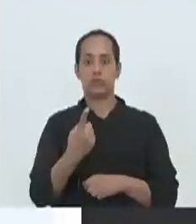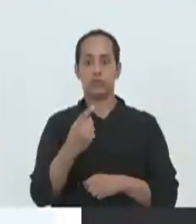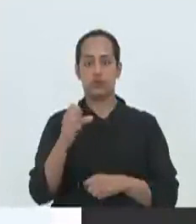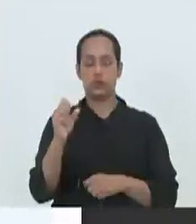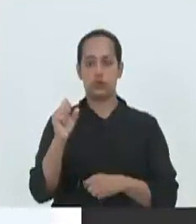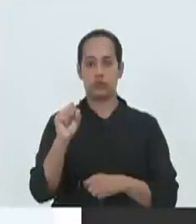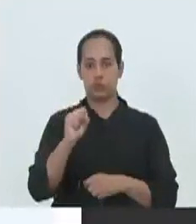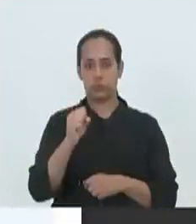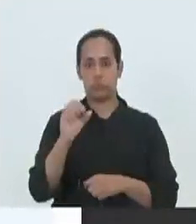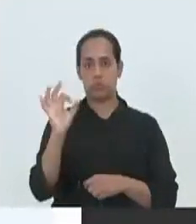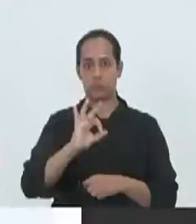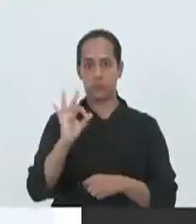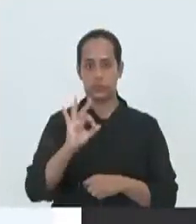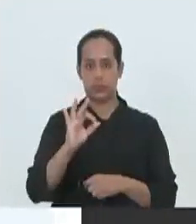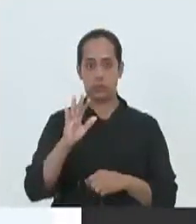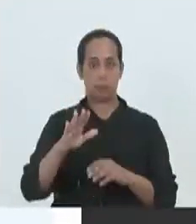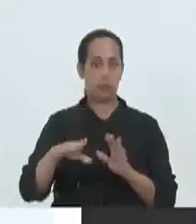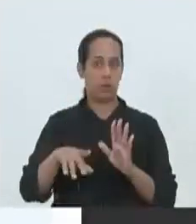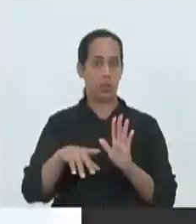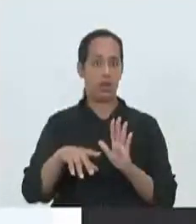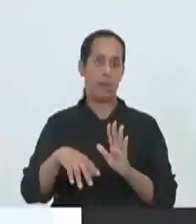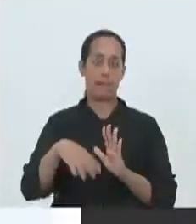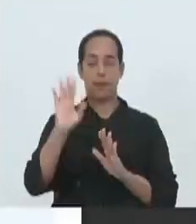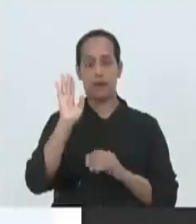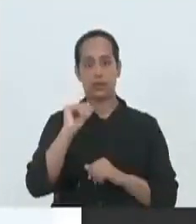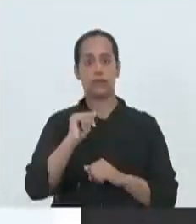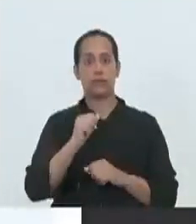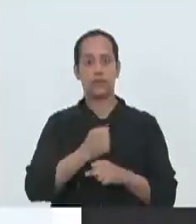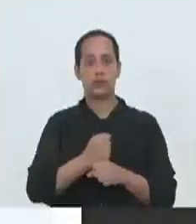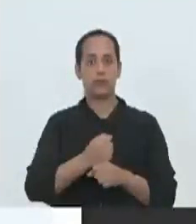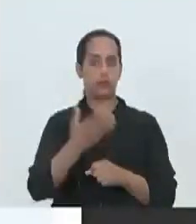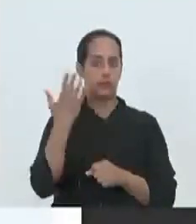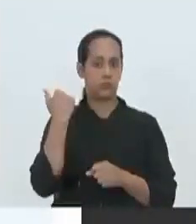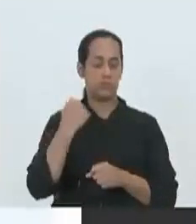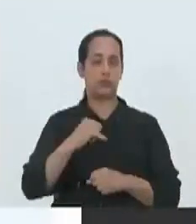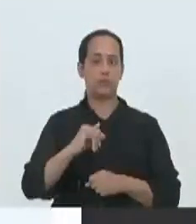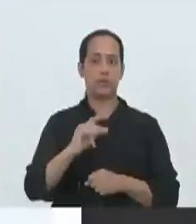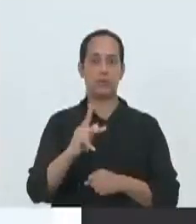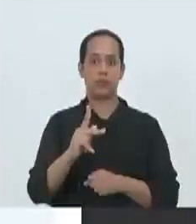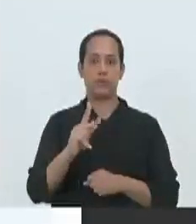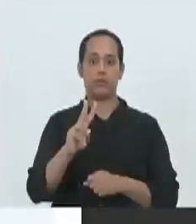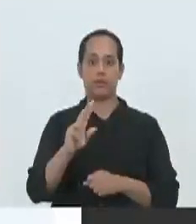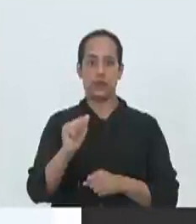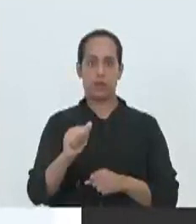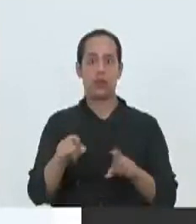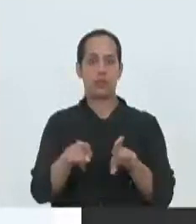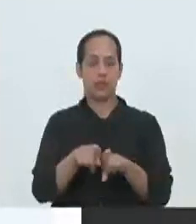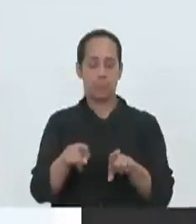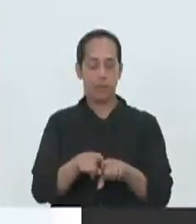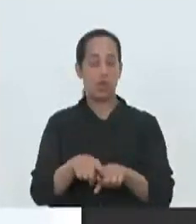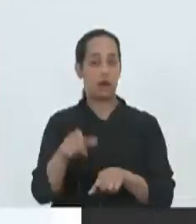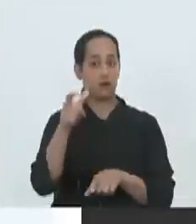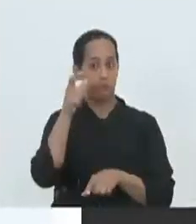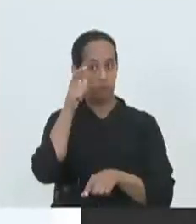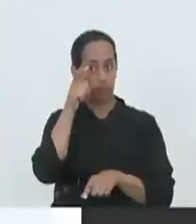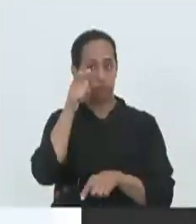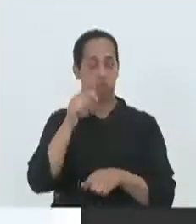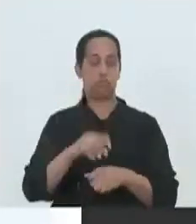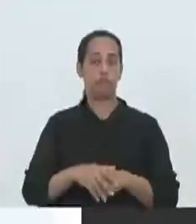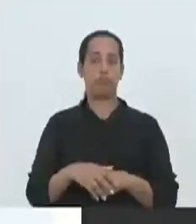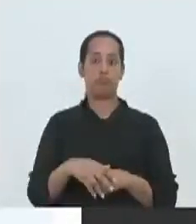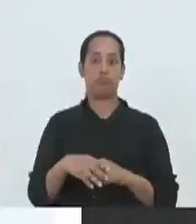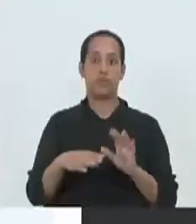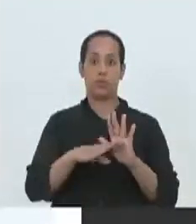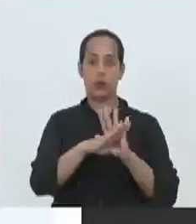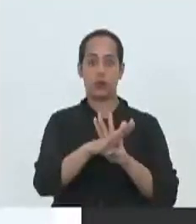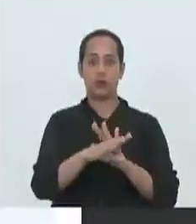o IPVA também um desempenho bastante interessante e O fundeb negativo puxado